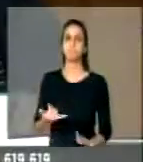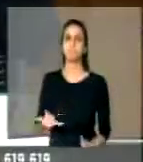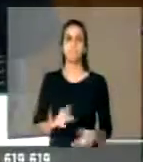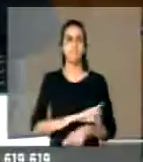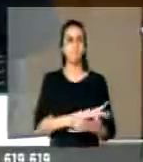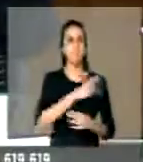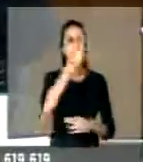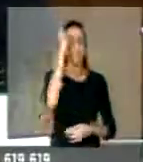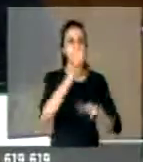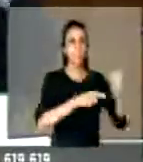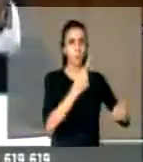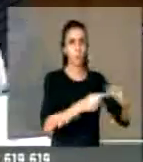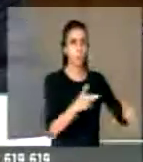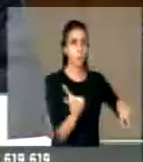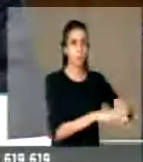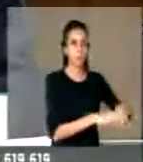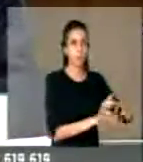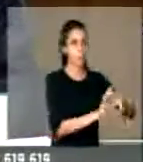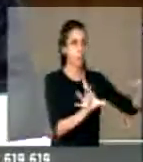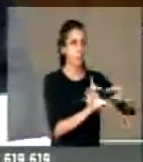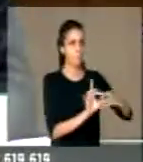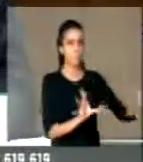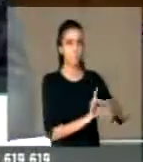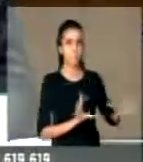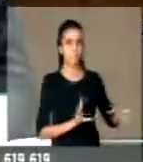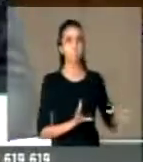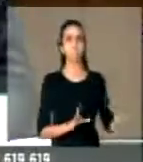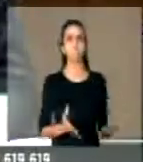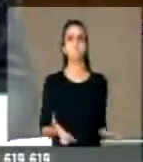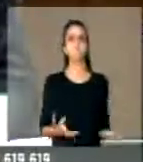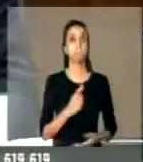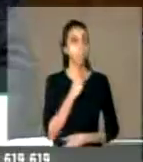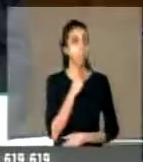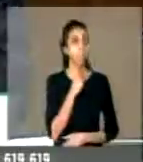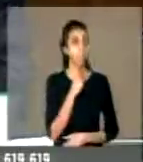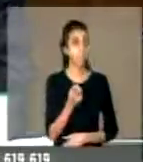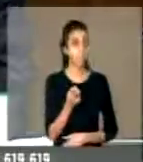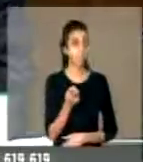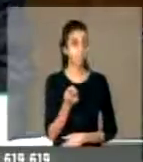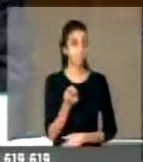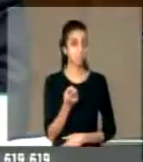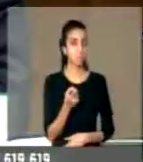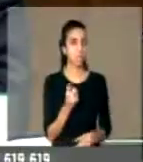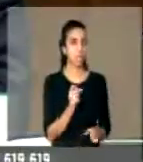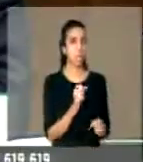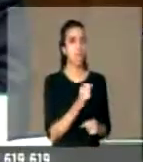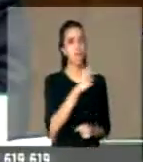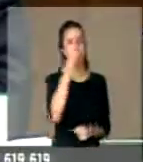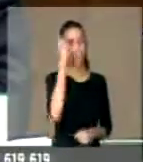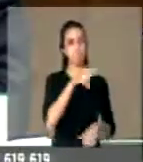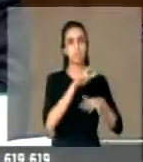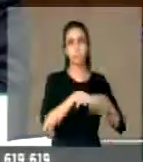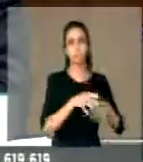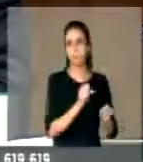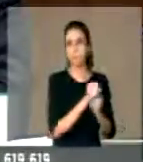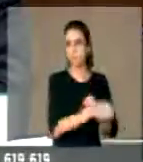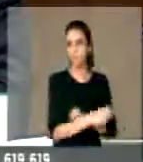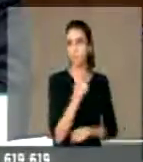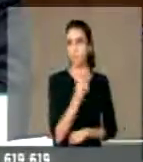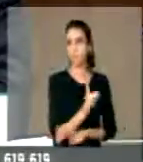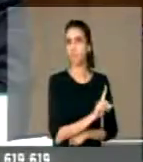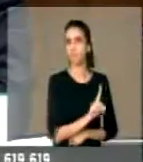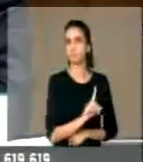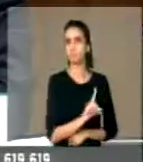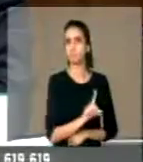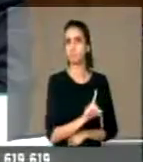presos políticos, e não há notícia de nenhuma execução promovida pelos partidários da Revolução, salvo